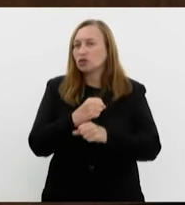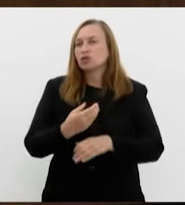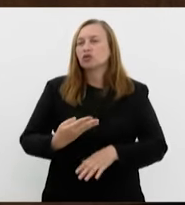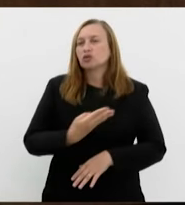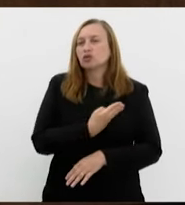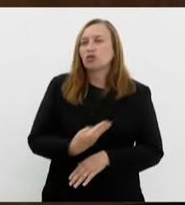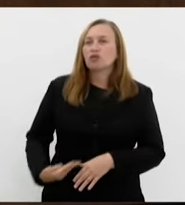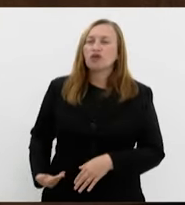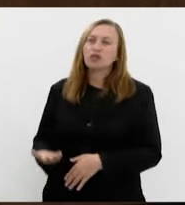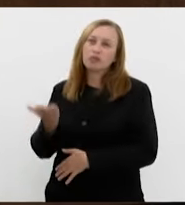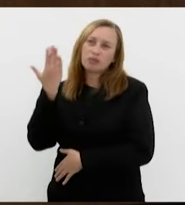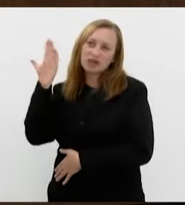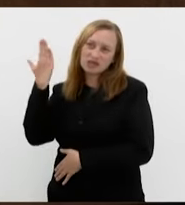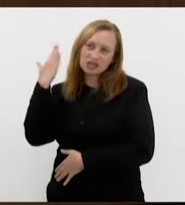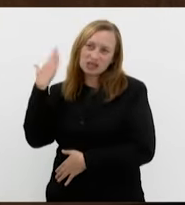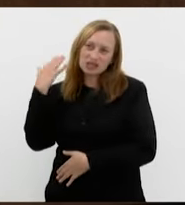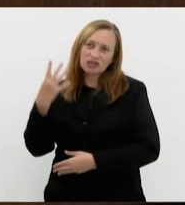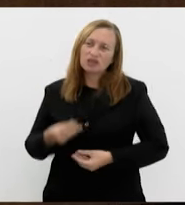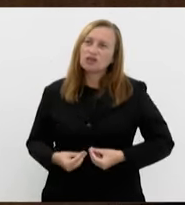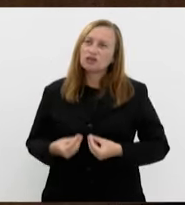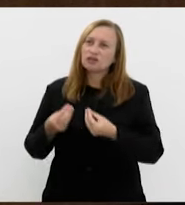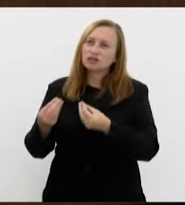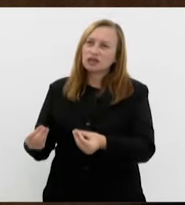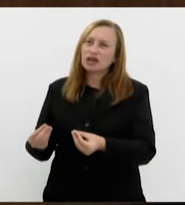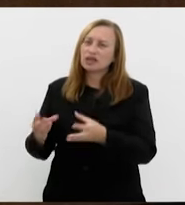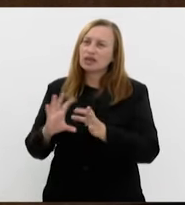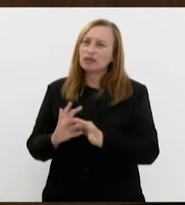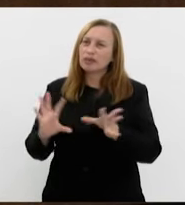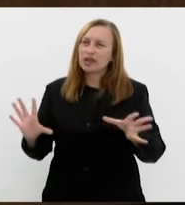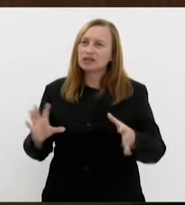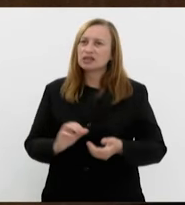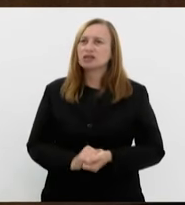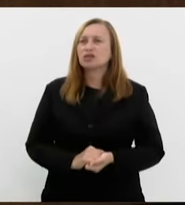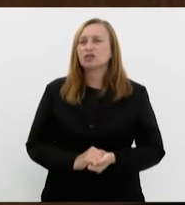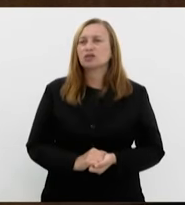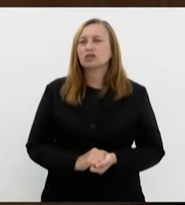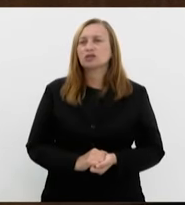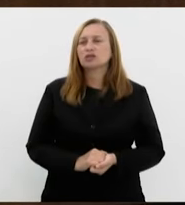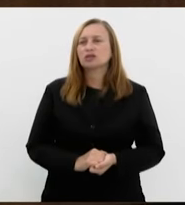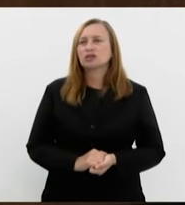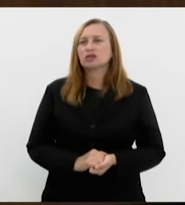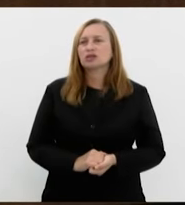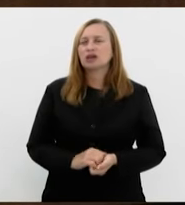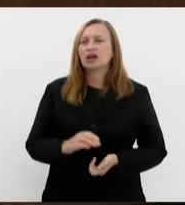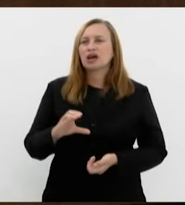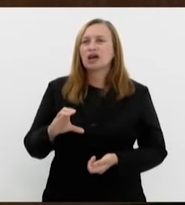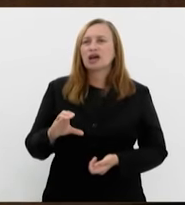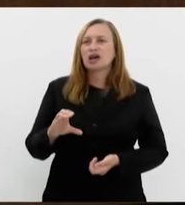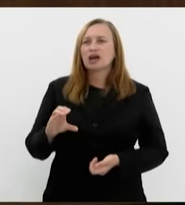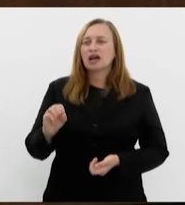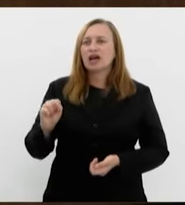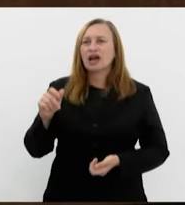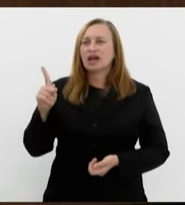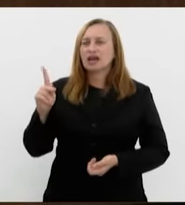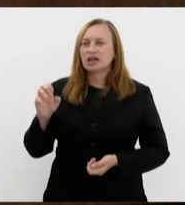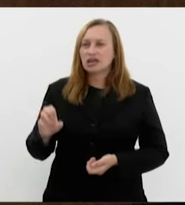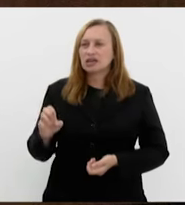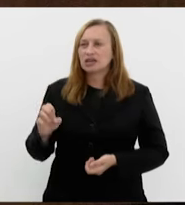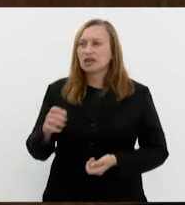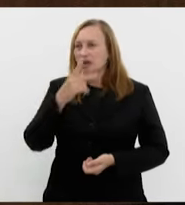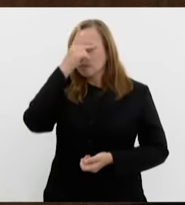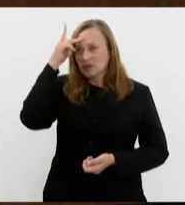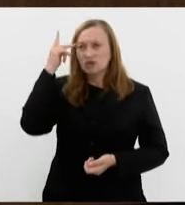anterior, foram dadas autorizações a CACs, né, colecionadores, atiradores